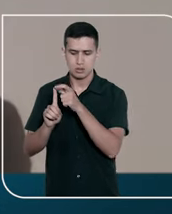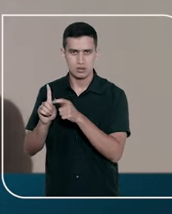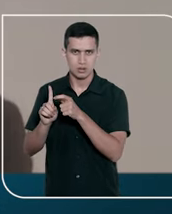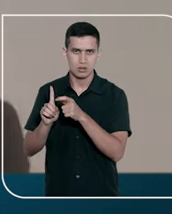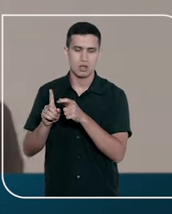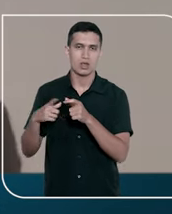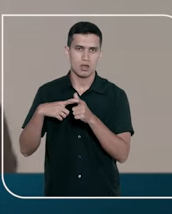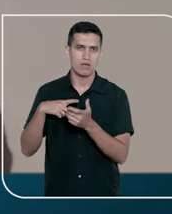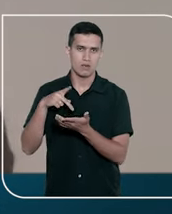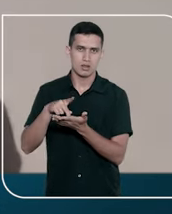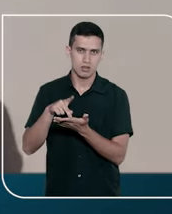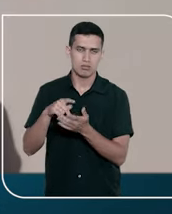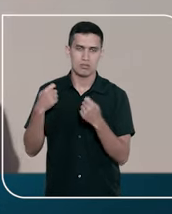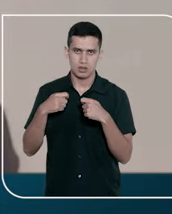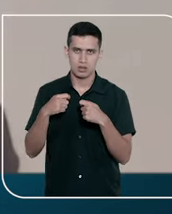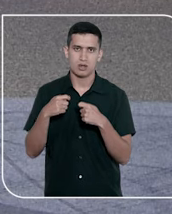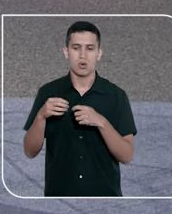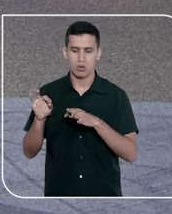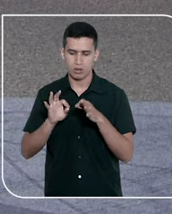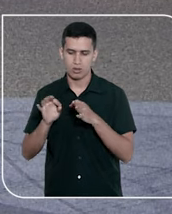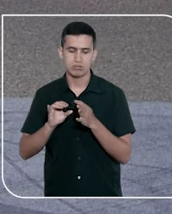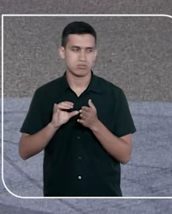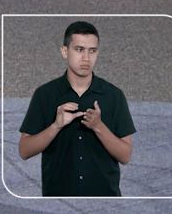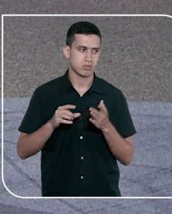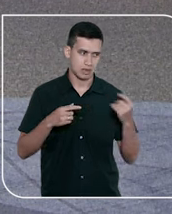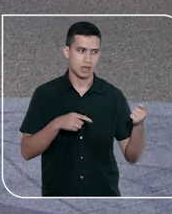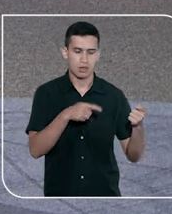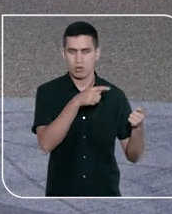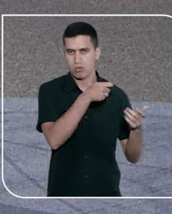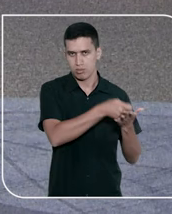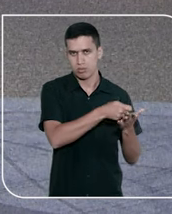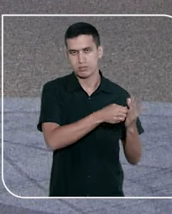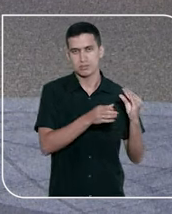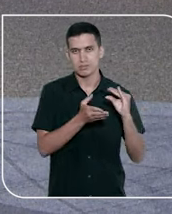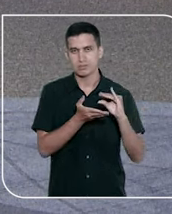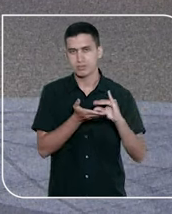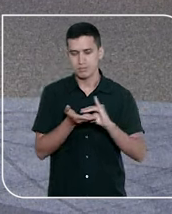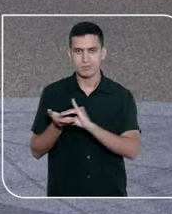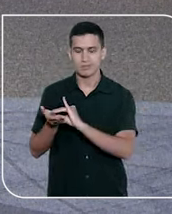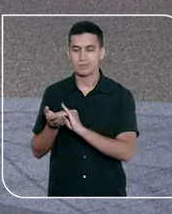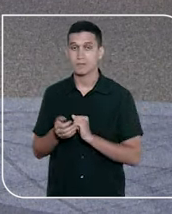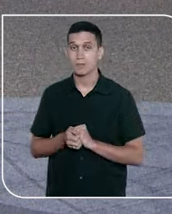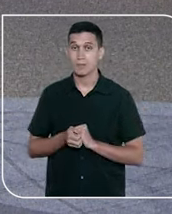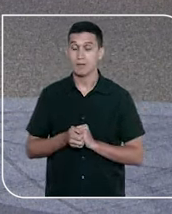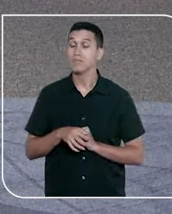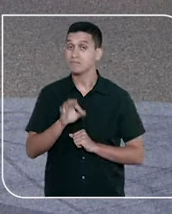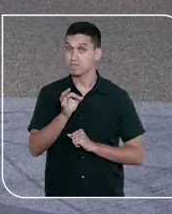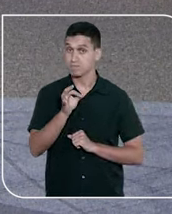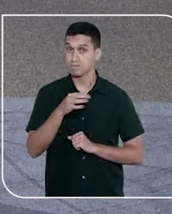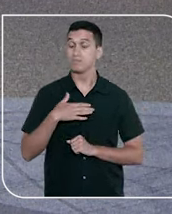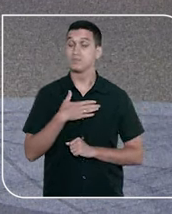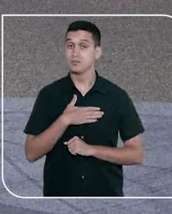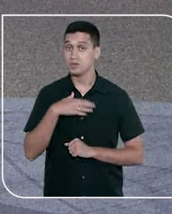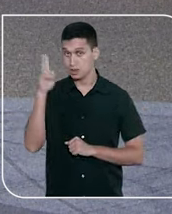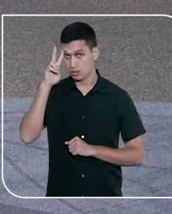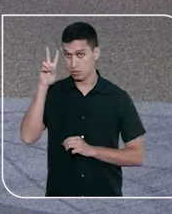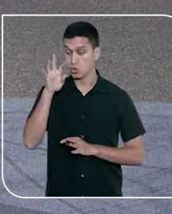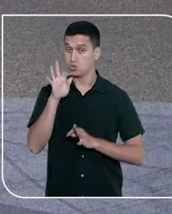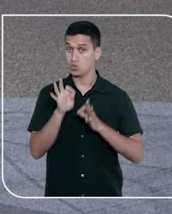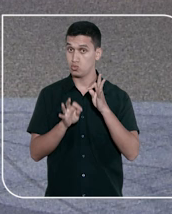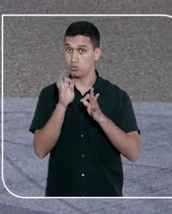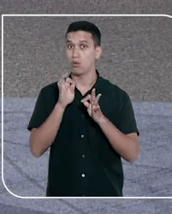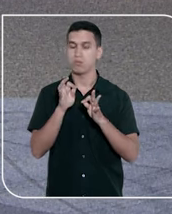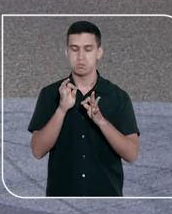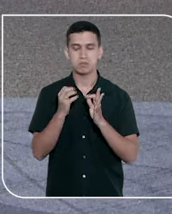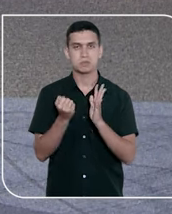moral, que deve ser produzida pelo passageiro. Doutor Bruno, eu gostaria de relembrar aqui de um julgado bem emblemático do Superior